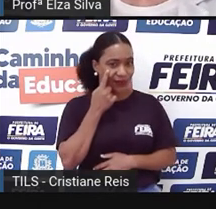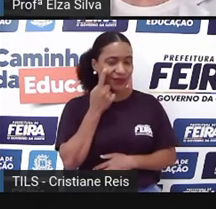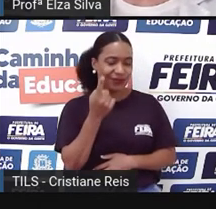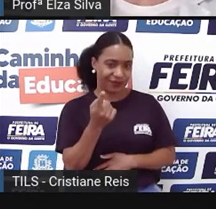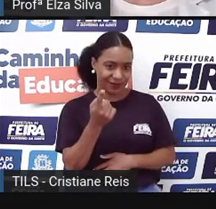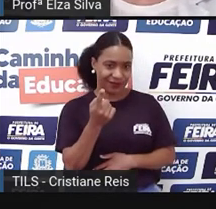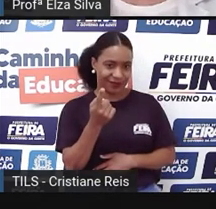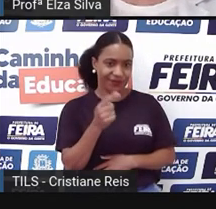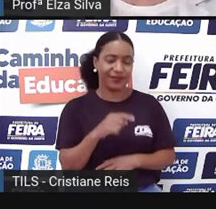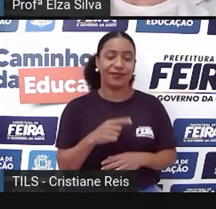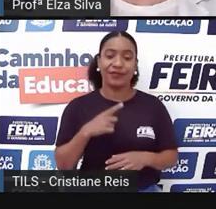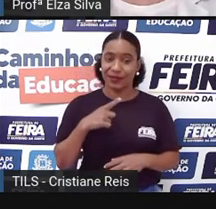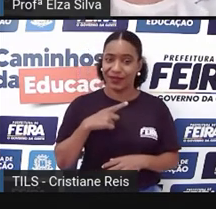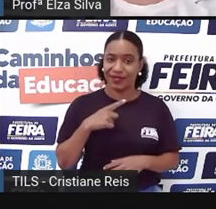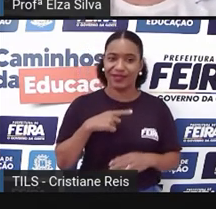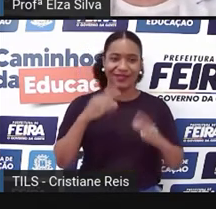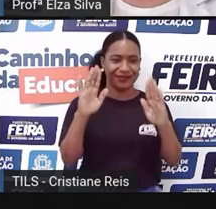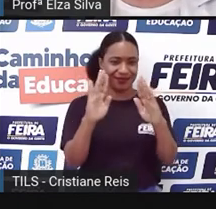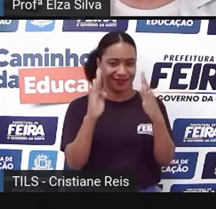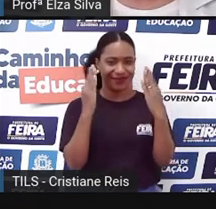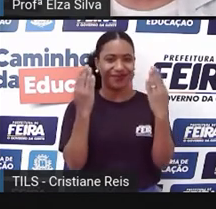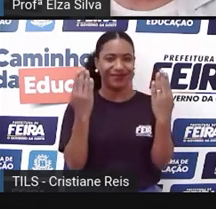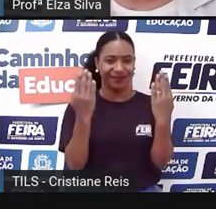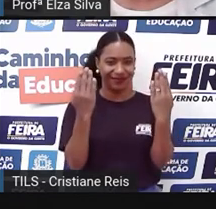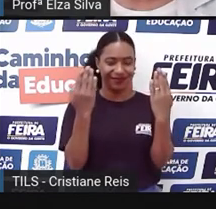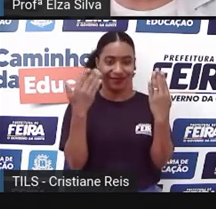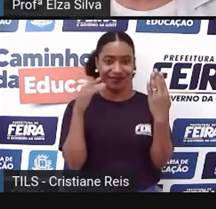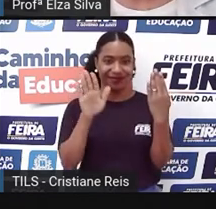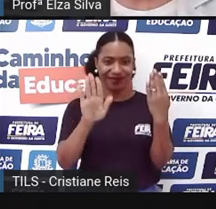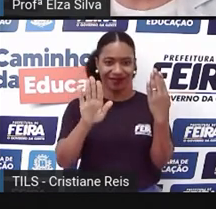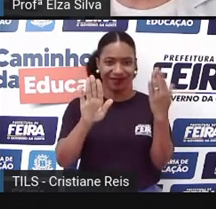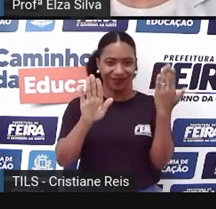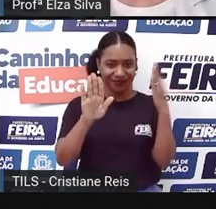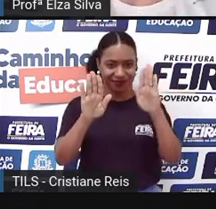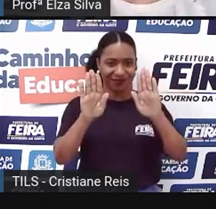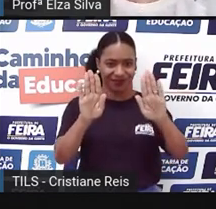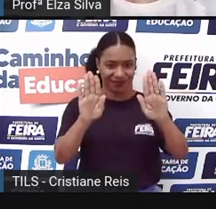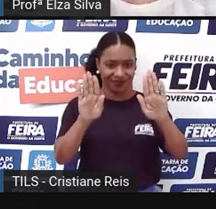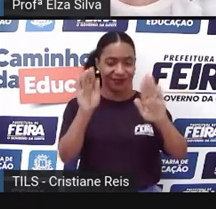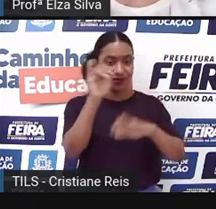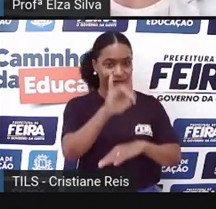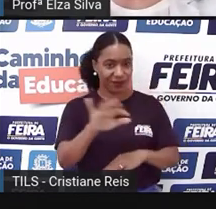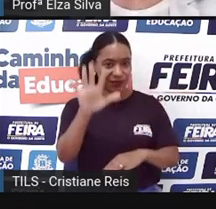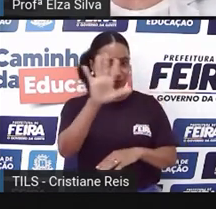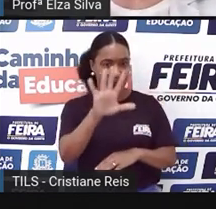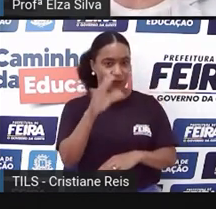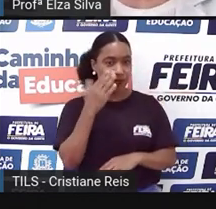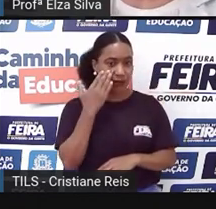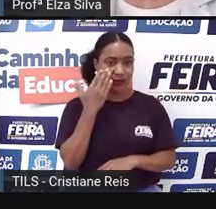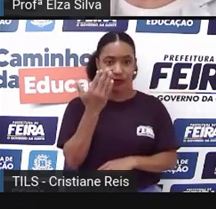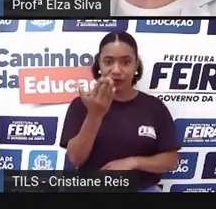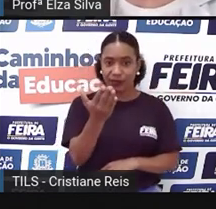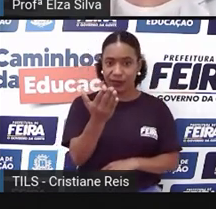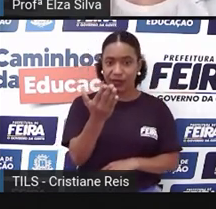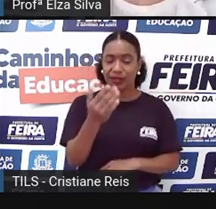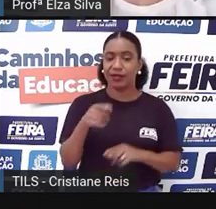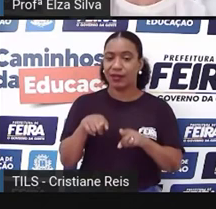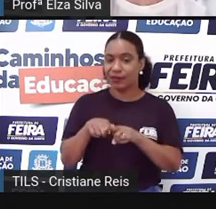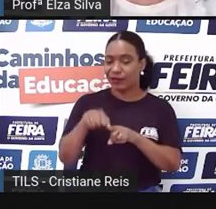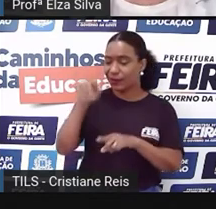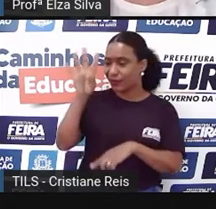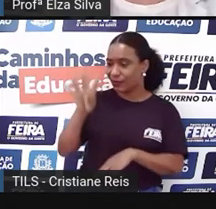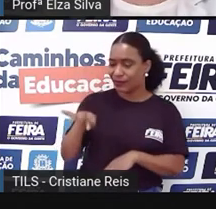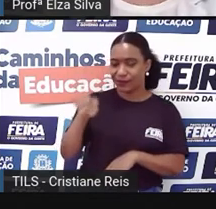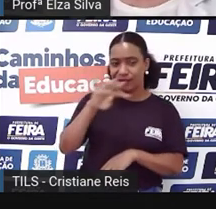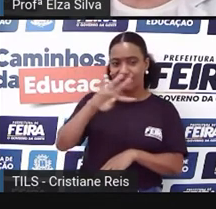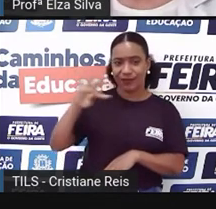a imagem daquela atividade que nós fizemos. E deste lado, a tabela que eu